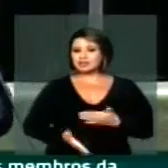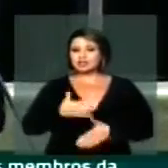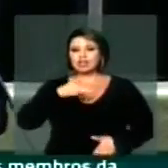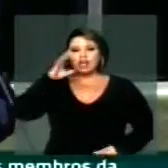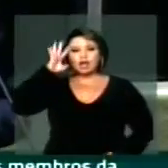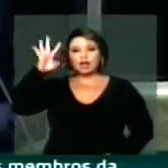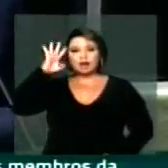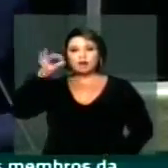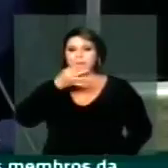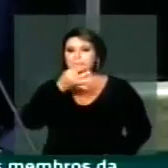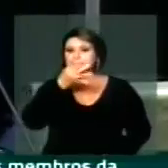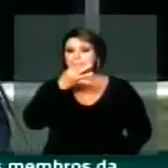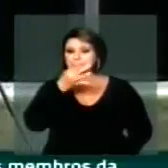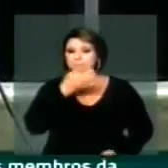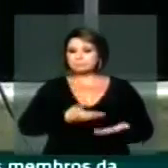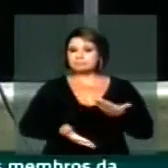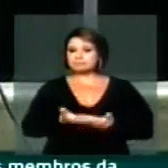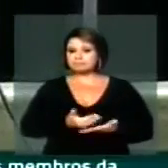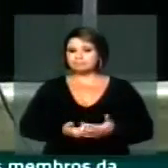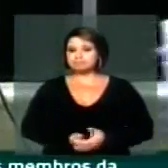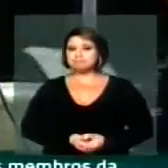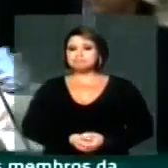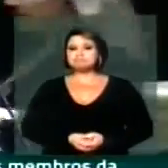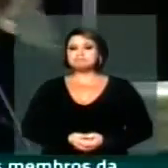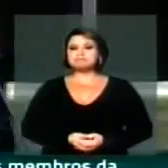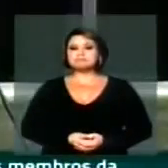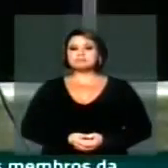de ideias,